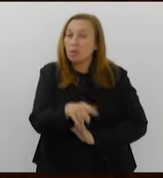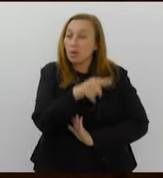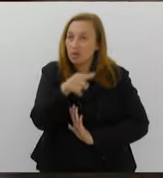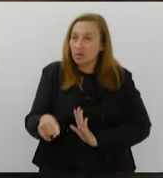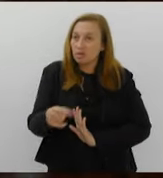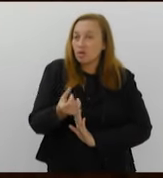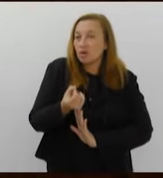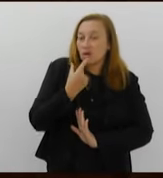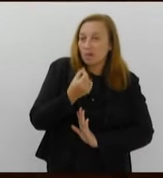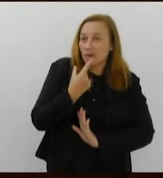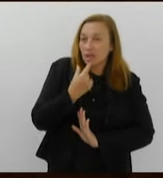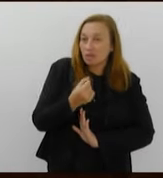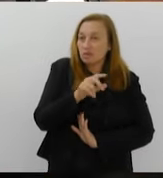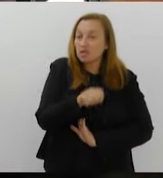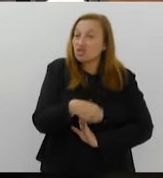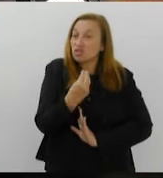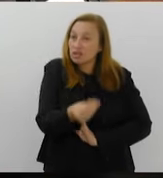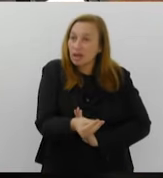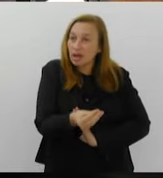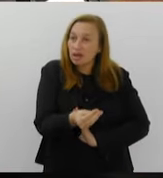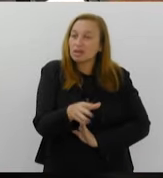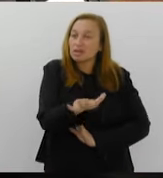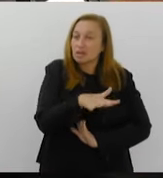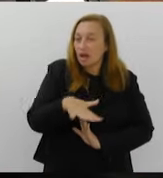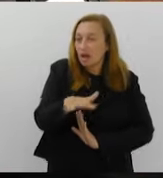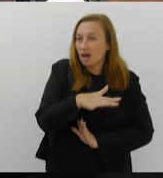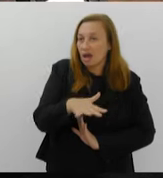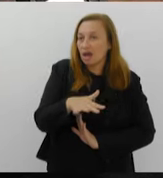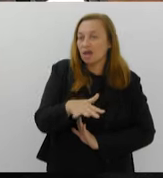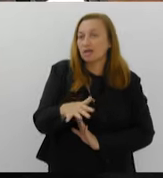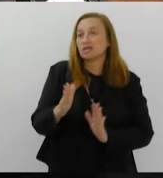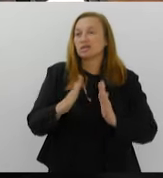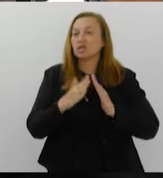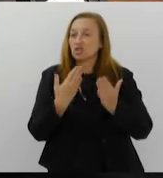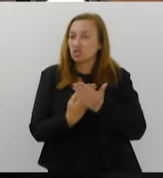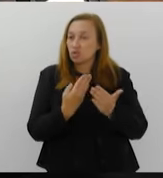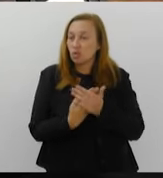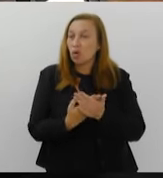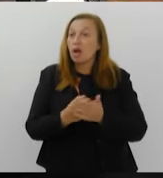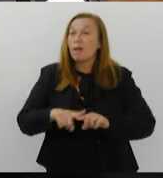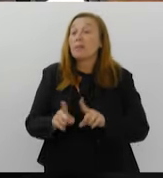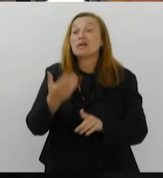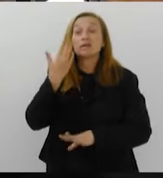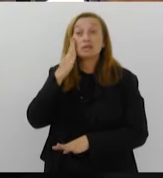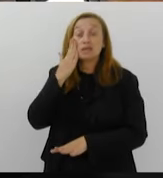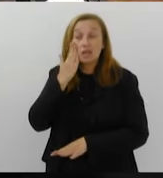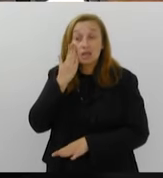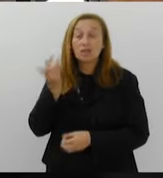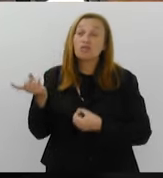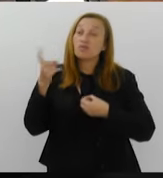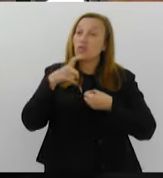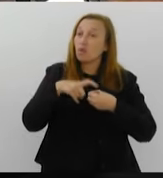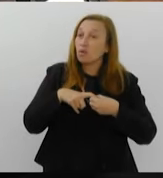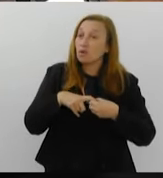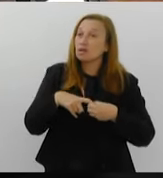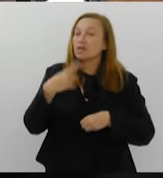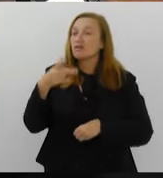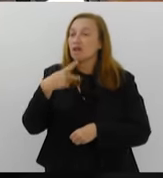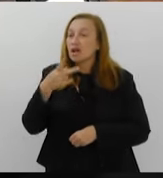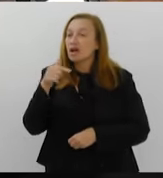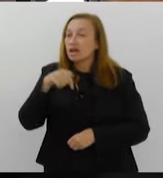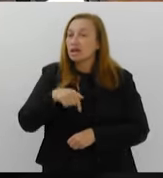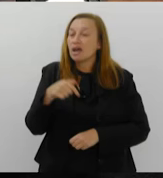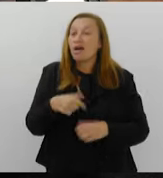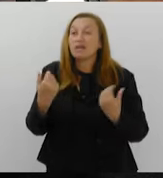que medicamentos sejam dados nas unidades escolares. Mas a gente entende e volta a afirmar aqui